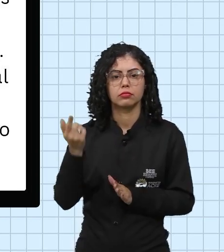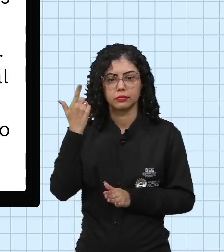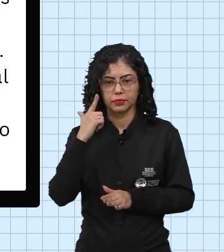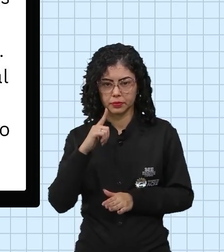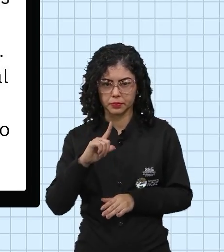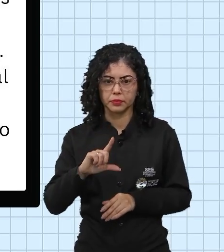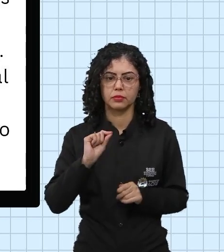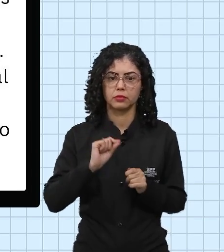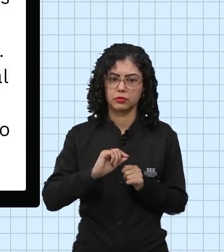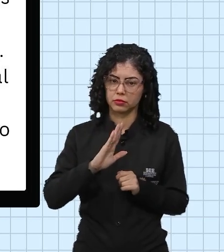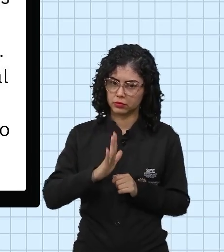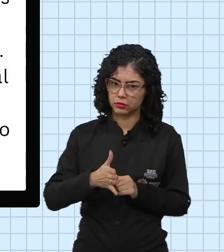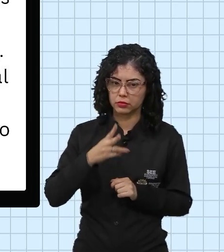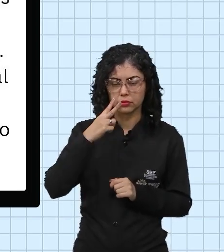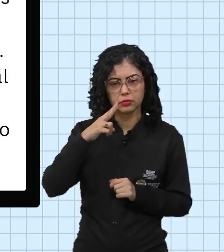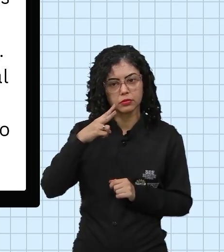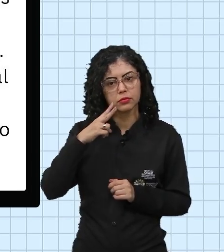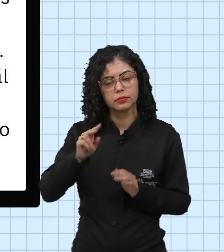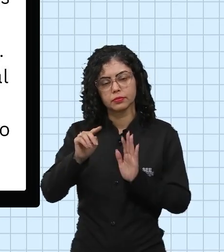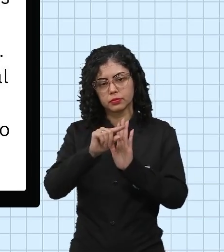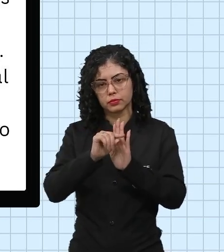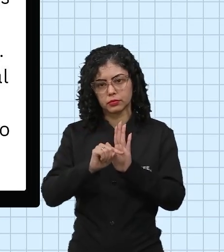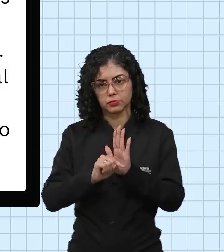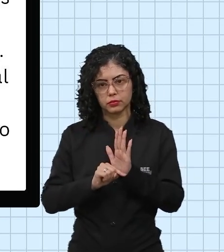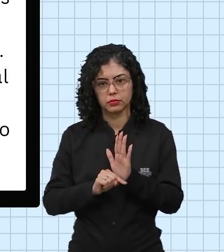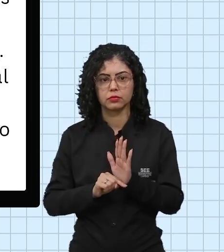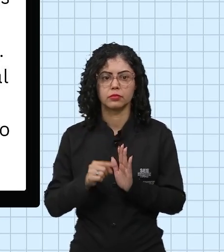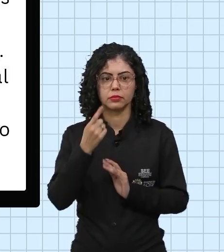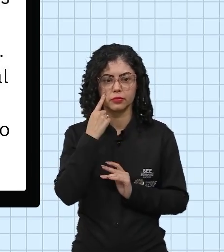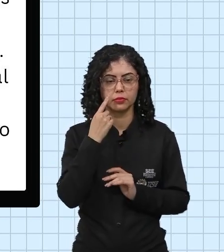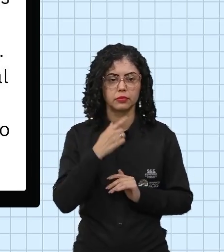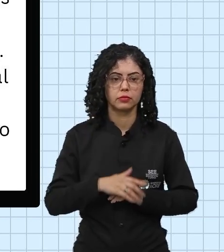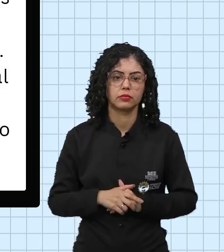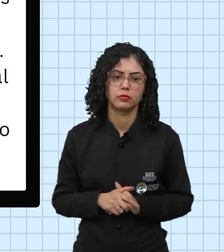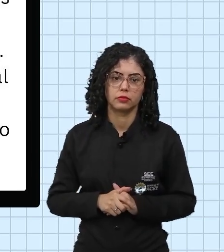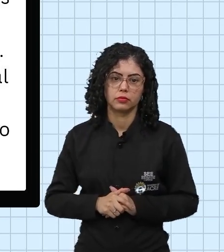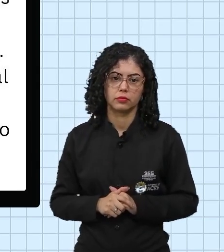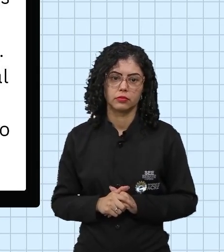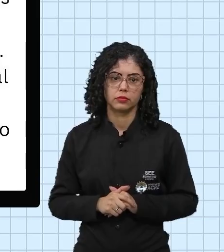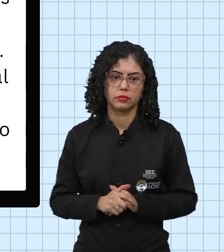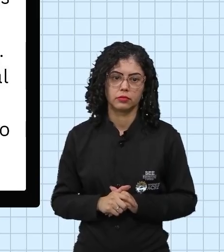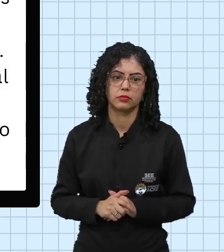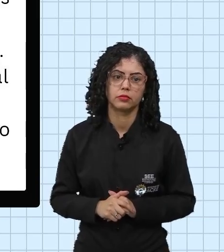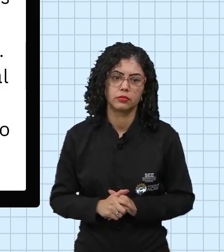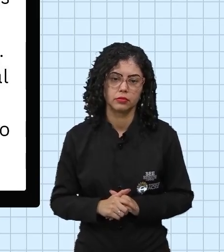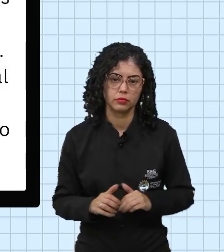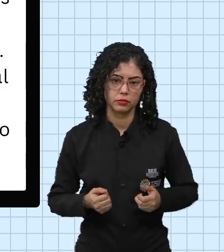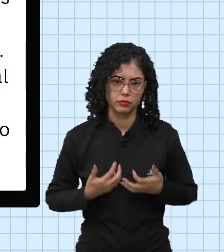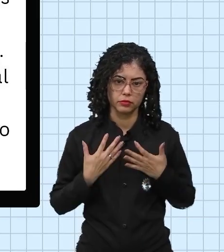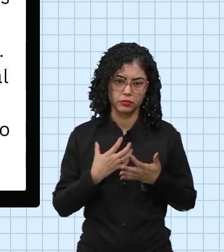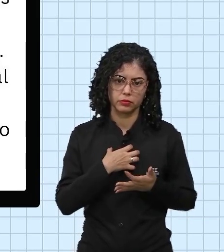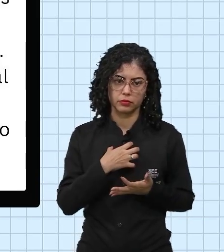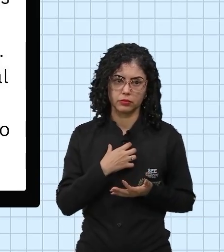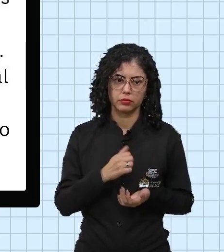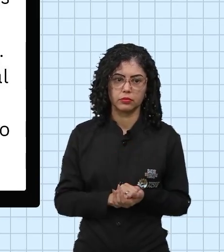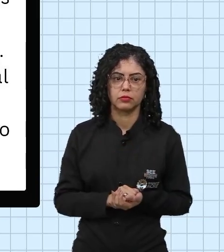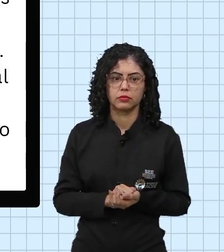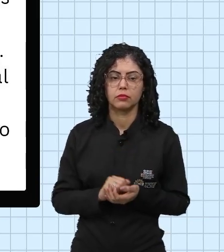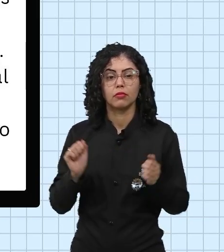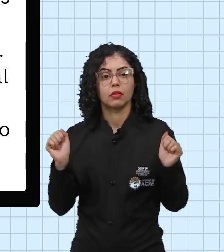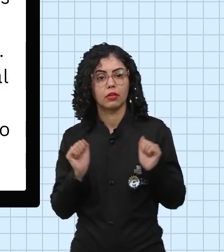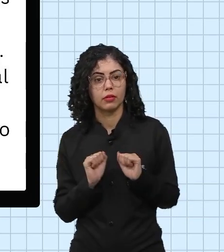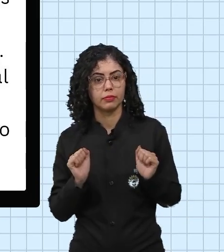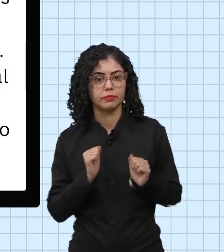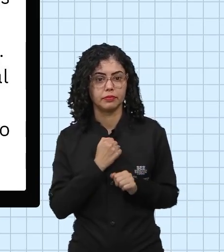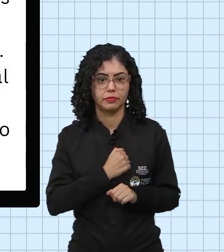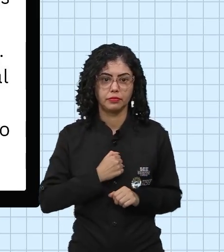consegue já ver as marcas linguísticas, porque olha só, nós temos aqui um sentimento logo no início. Oh, que saudades